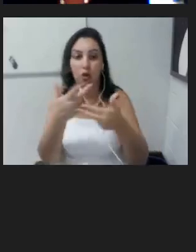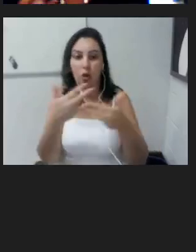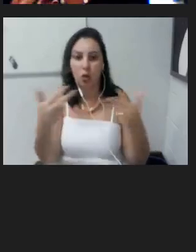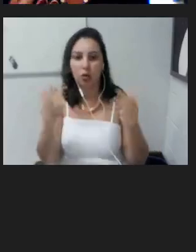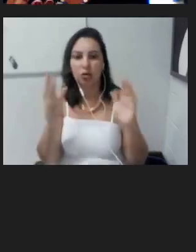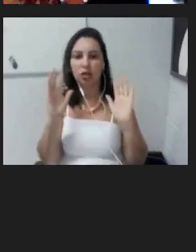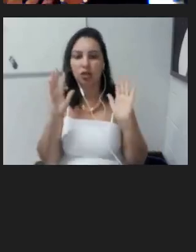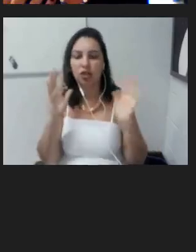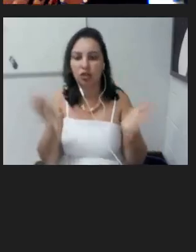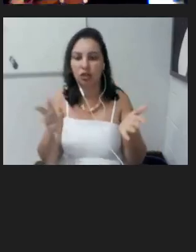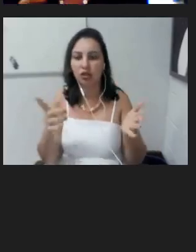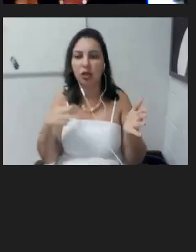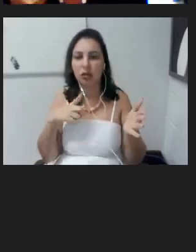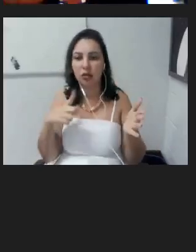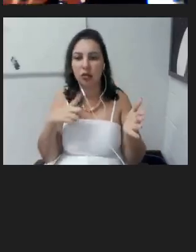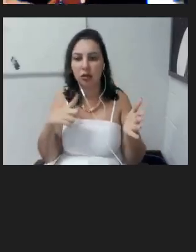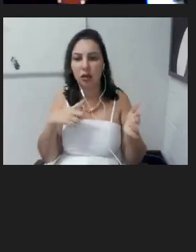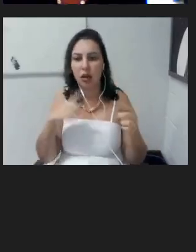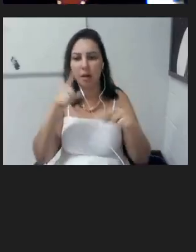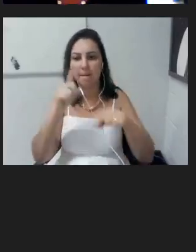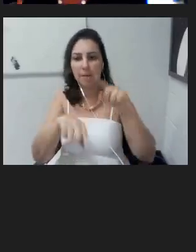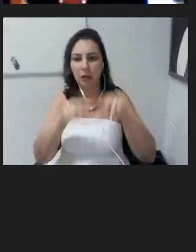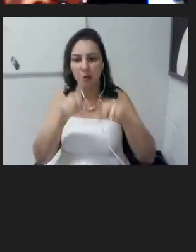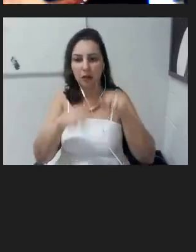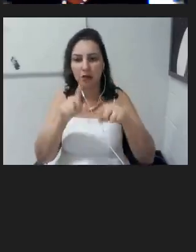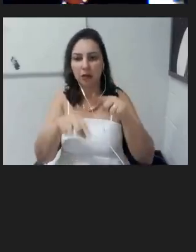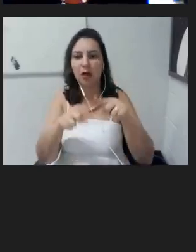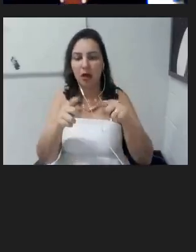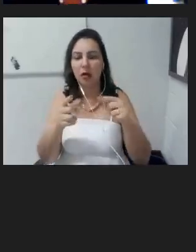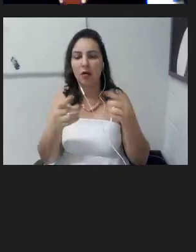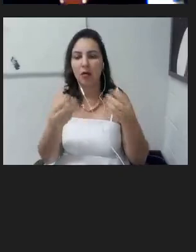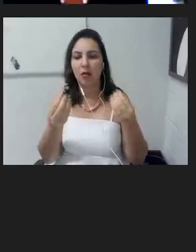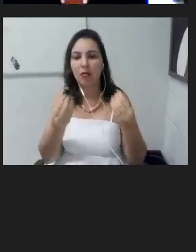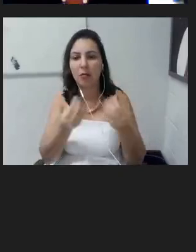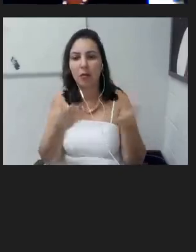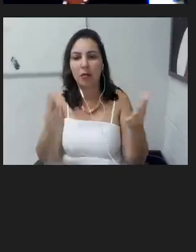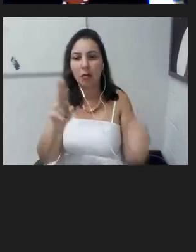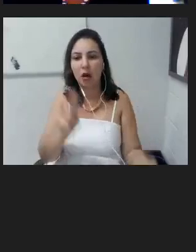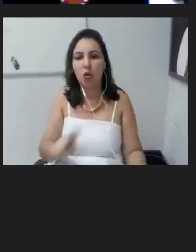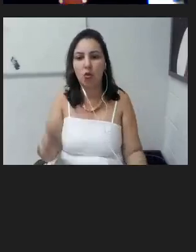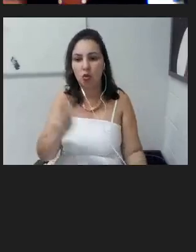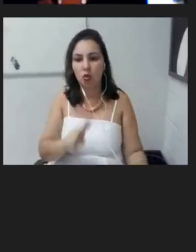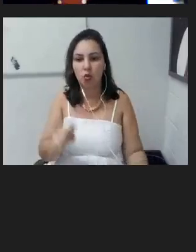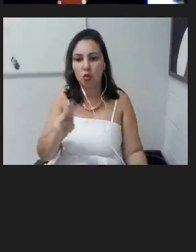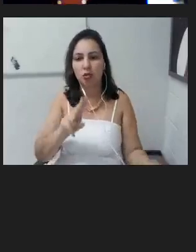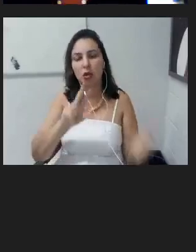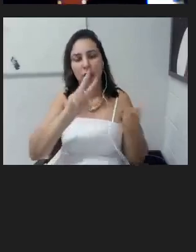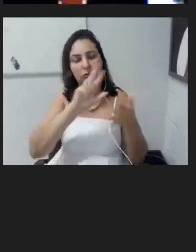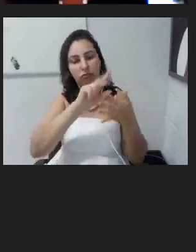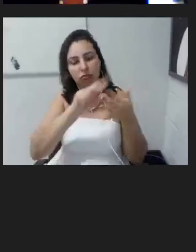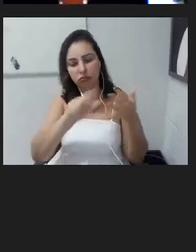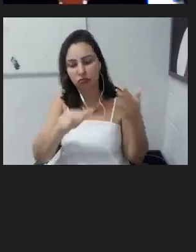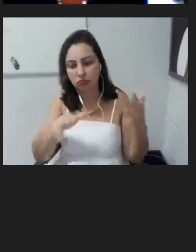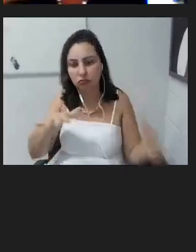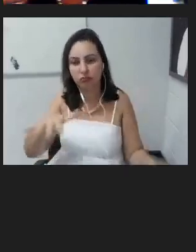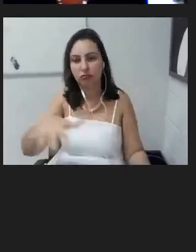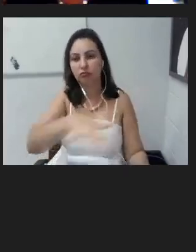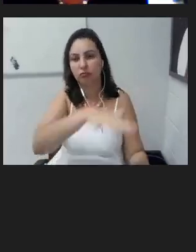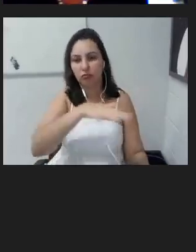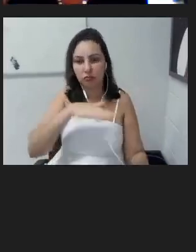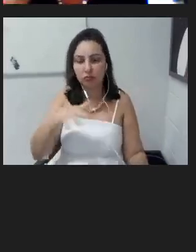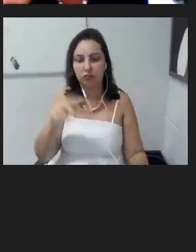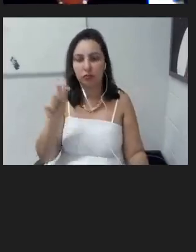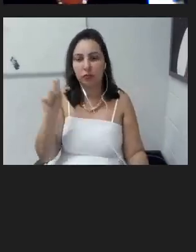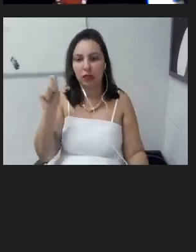forma, já é um material tratado para se usar com diferentes públicos. Então, o primeiro